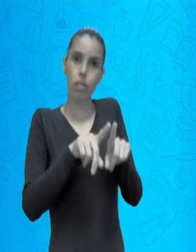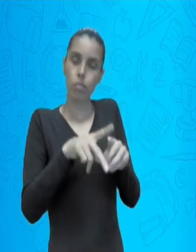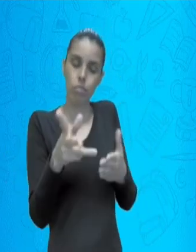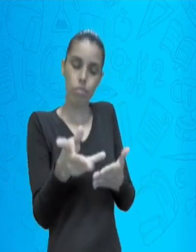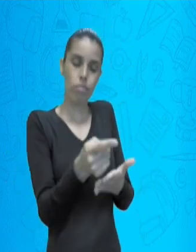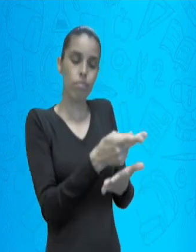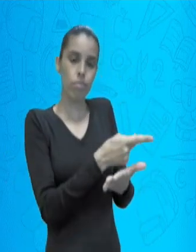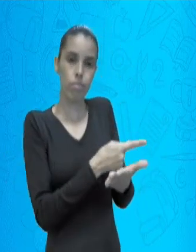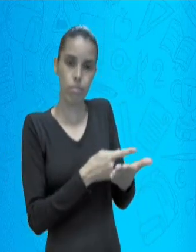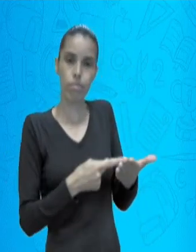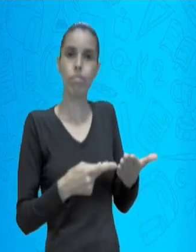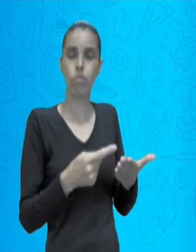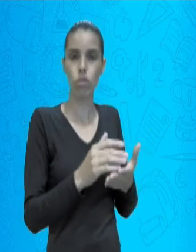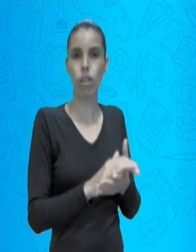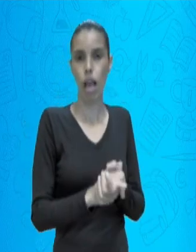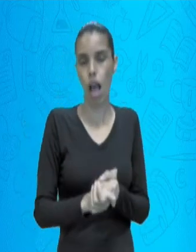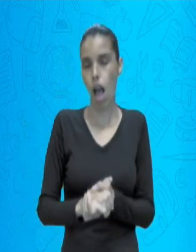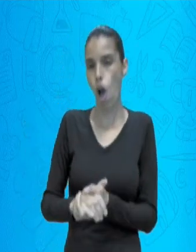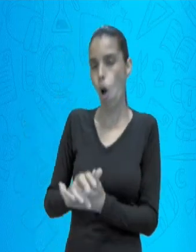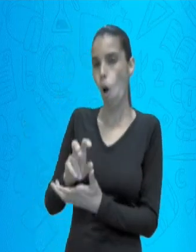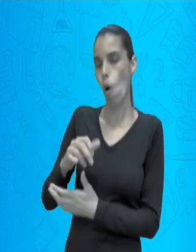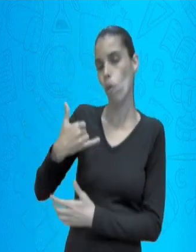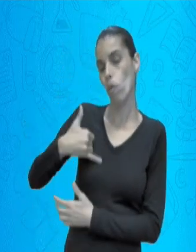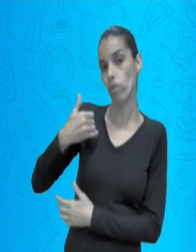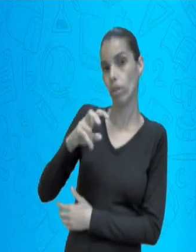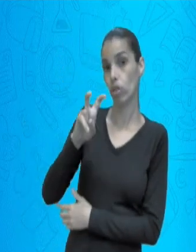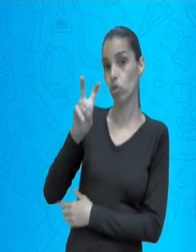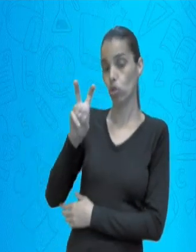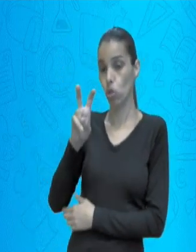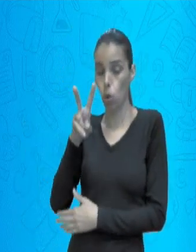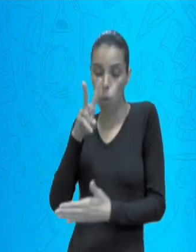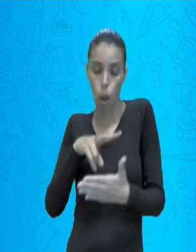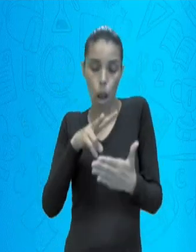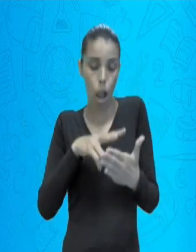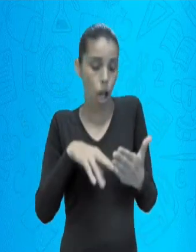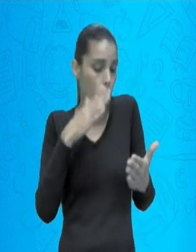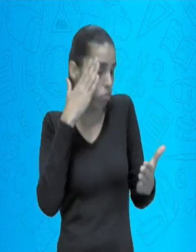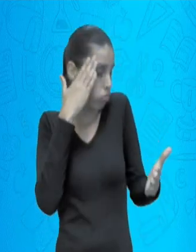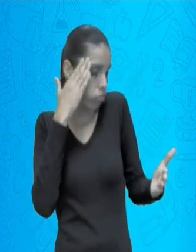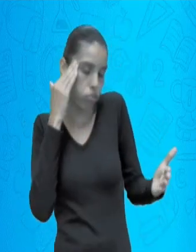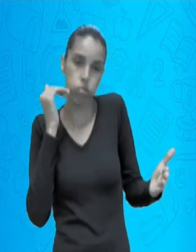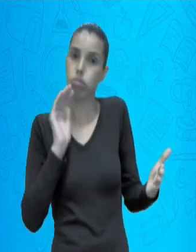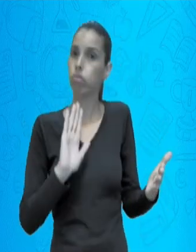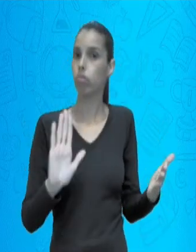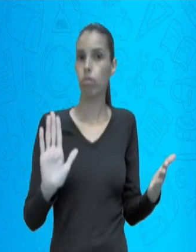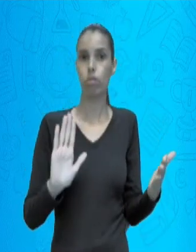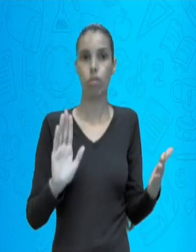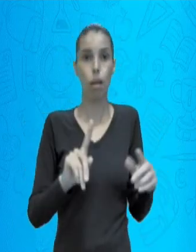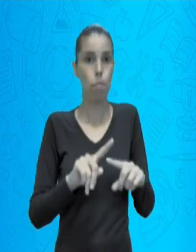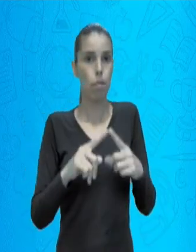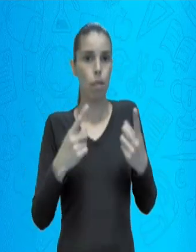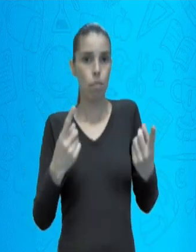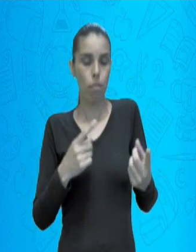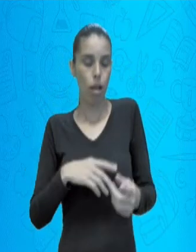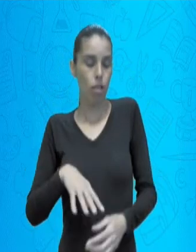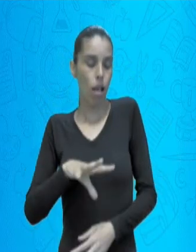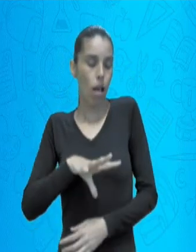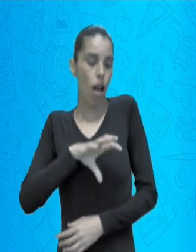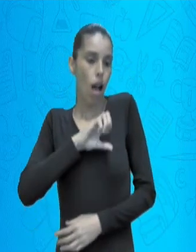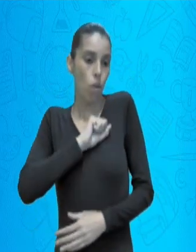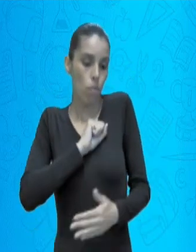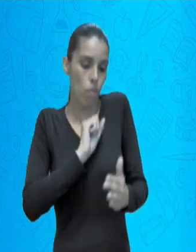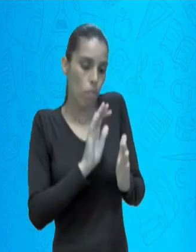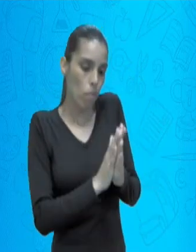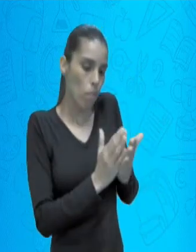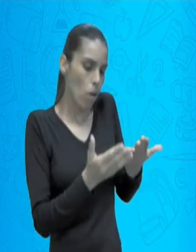anos, ele ainda não sabia ler, mas despertado pela paixão da leitura, foi a